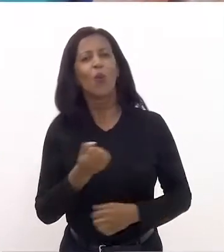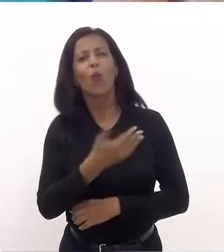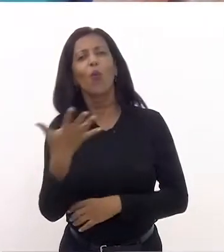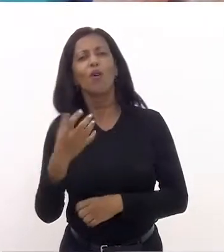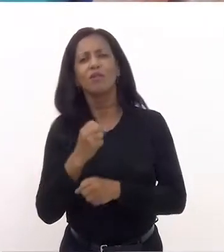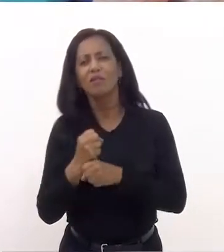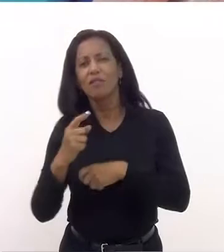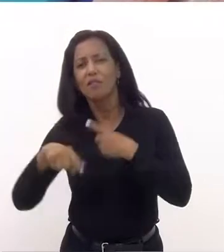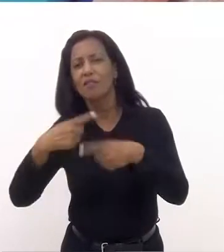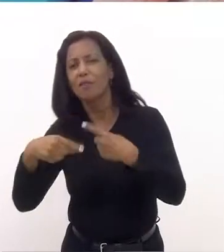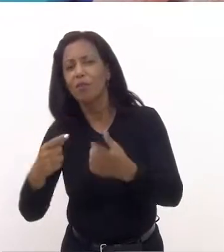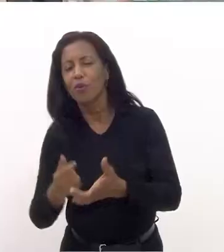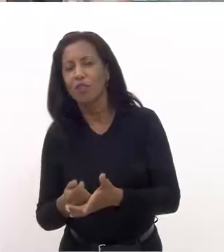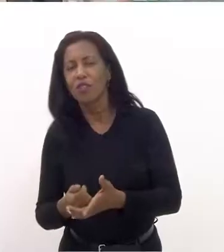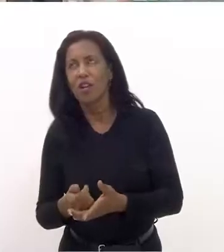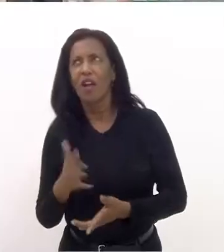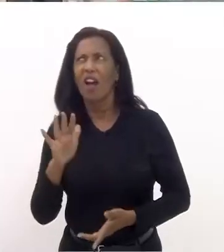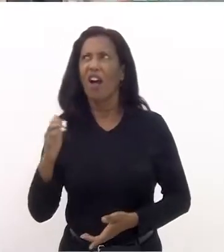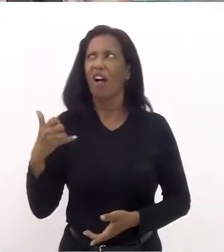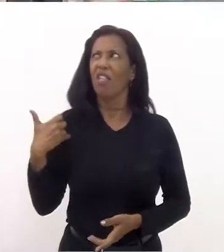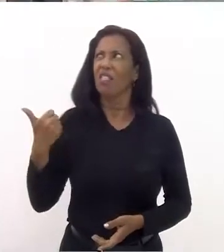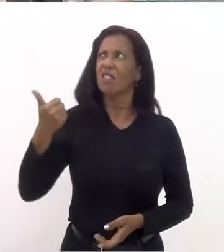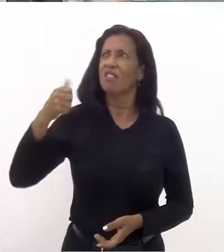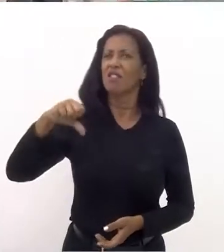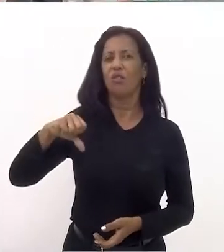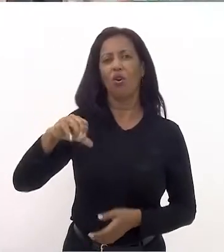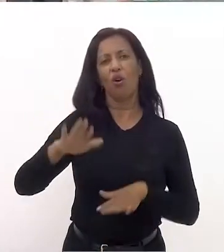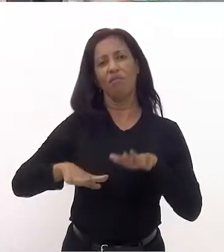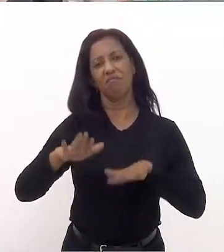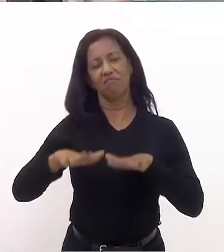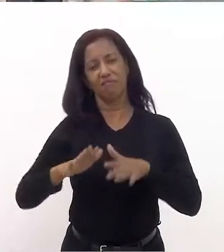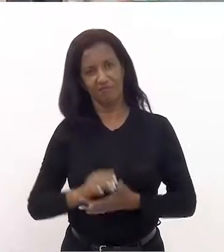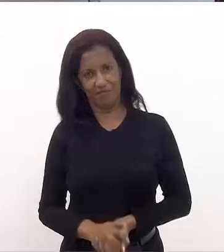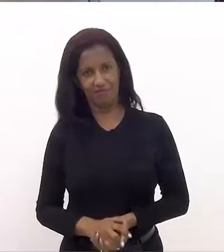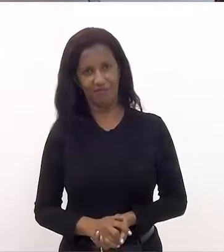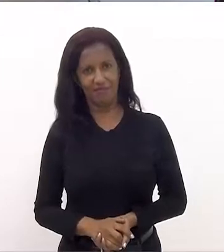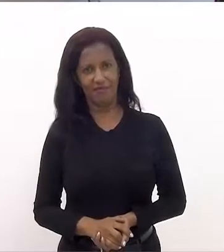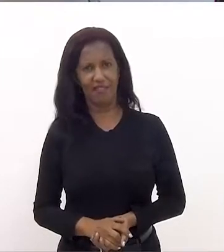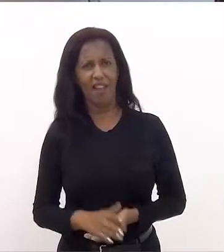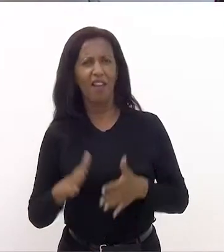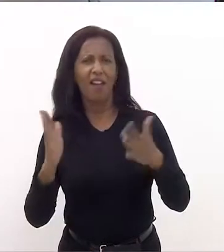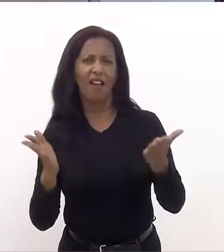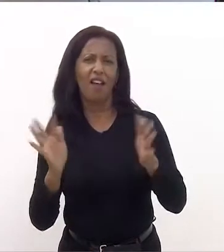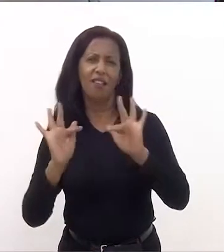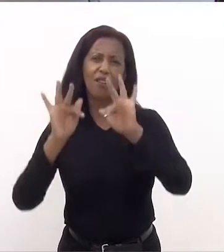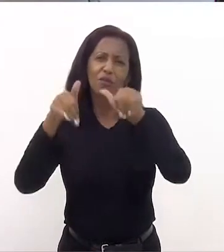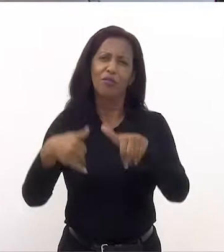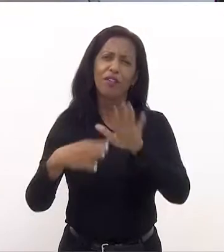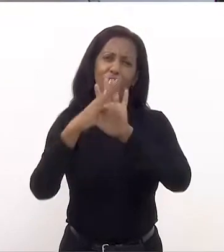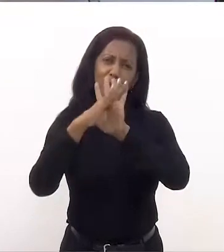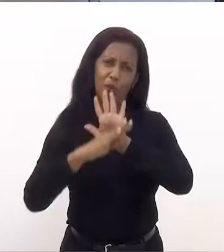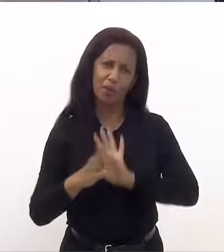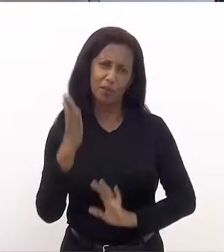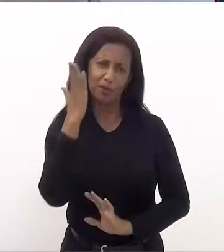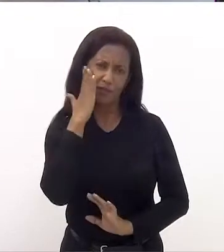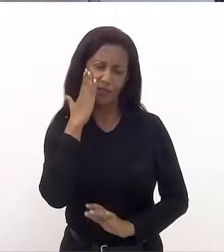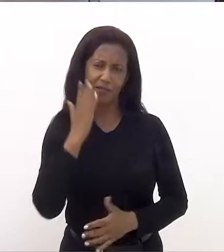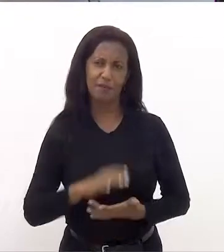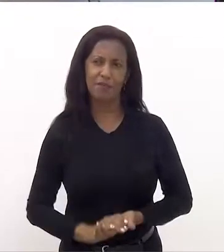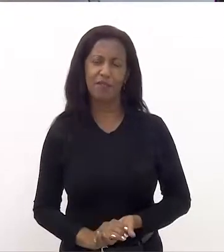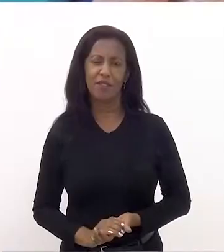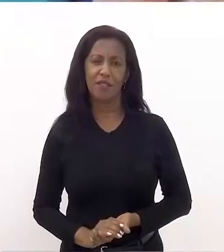foi quantos anos depois? Isso, eu estava com 19 anos já. Nossa. A gente está para o finalzinho do programa,